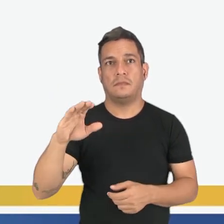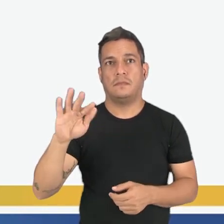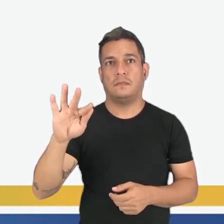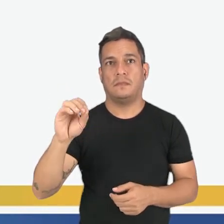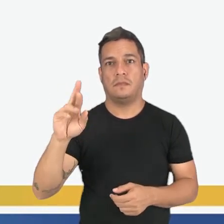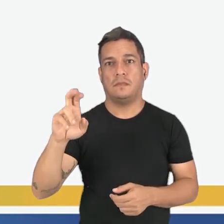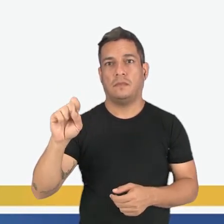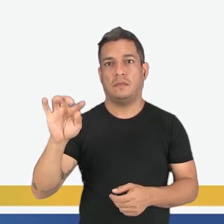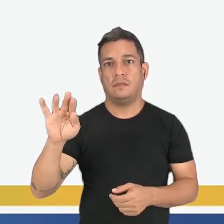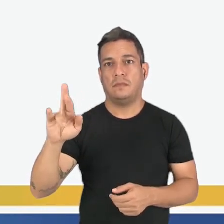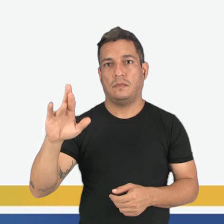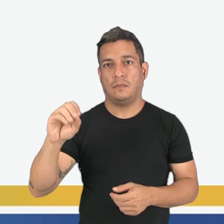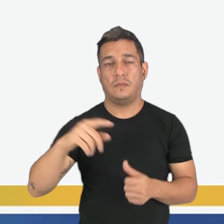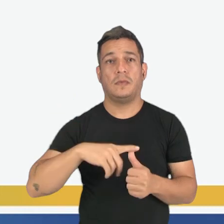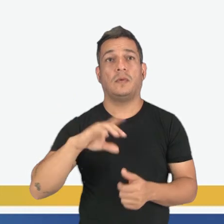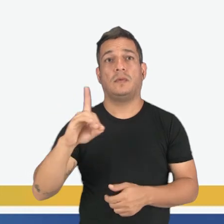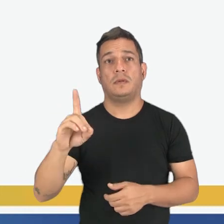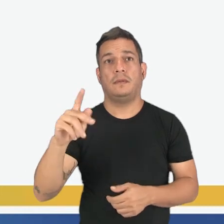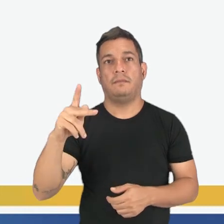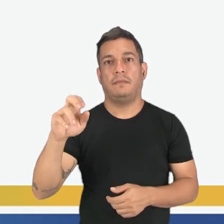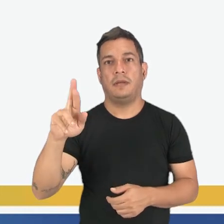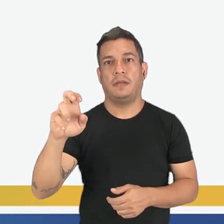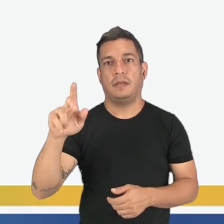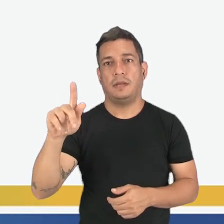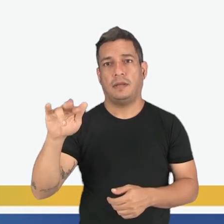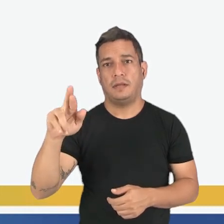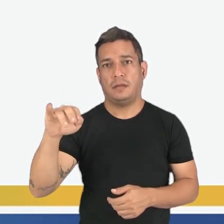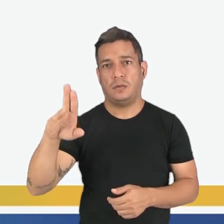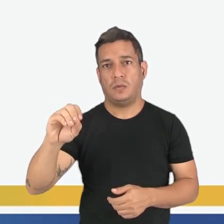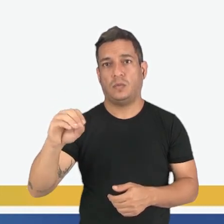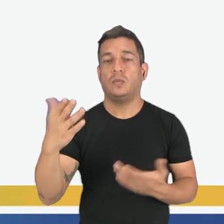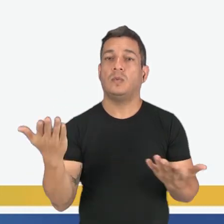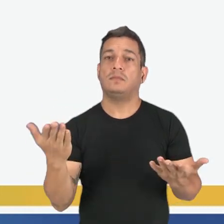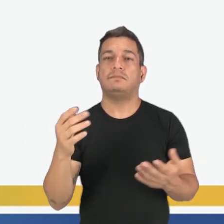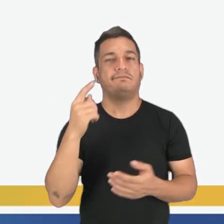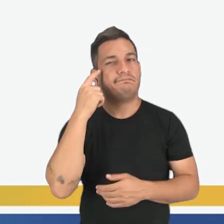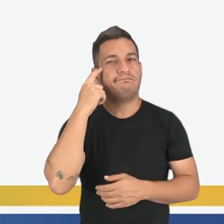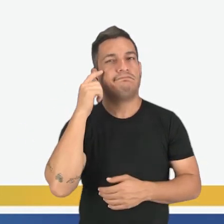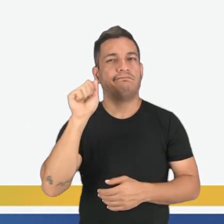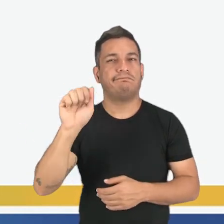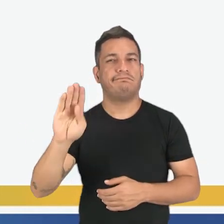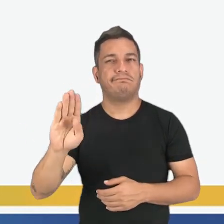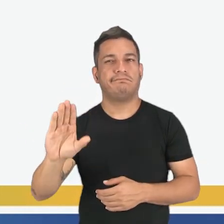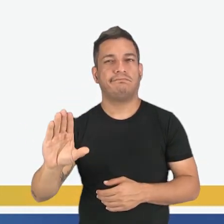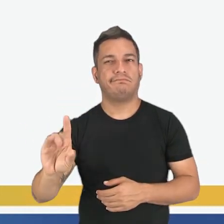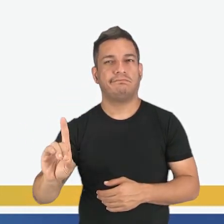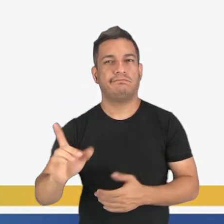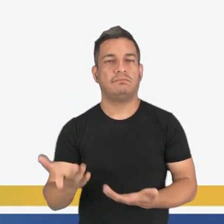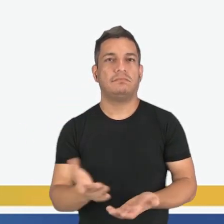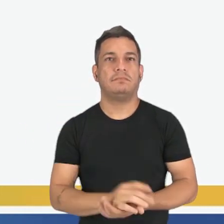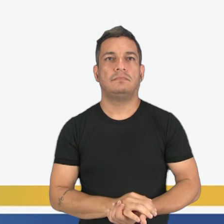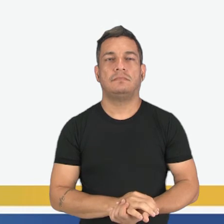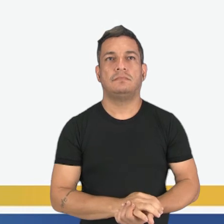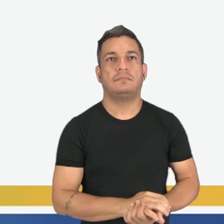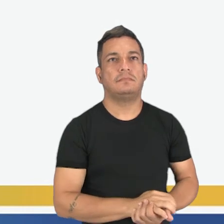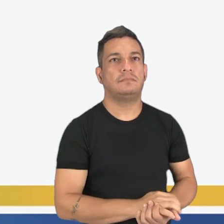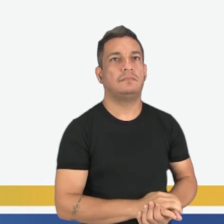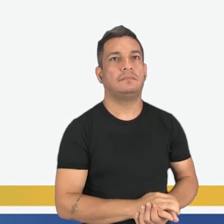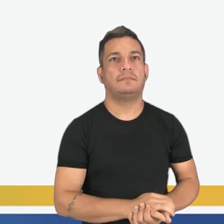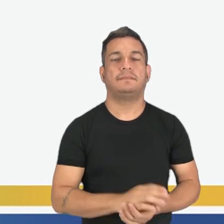C, forasteiro ou letra D, peregrino. Pensando, migrante, imigrante, forasteiro,